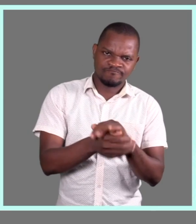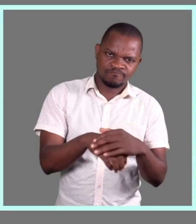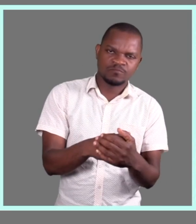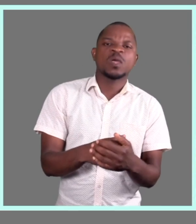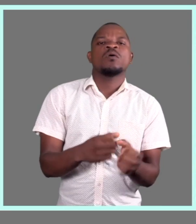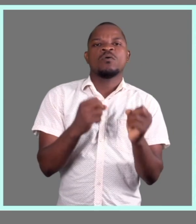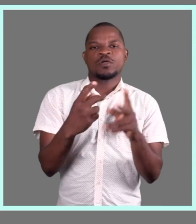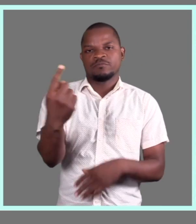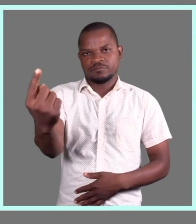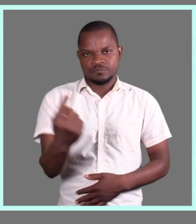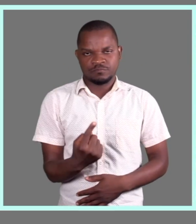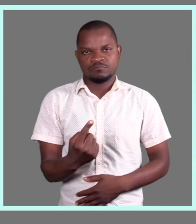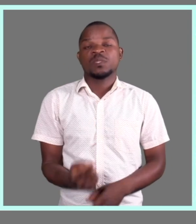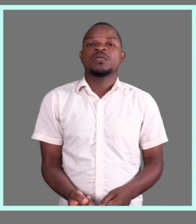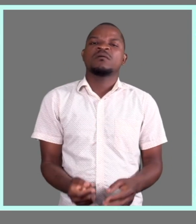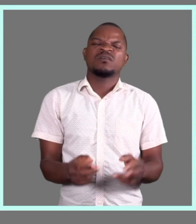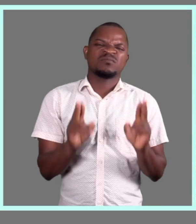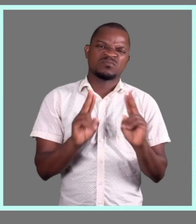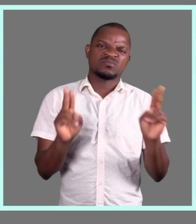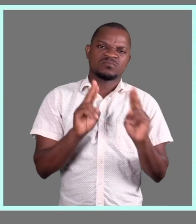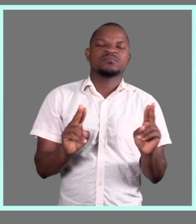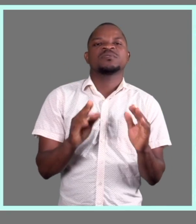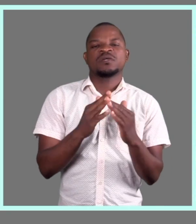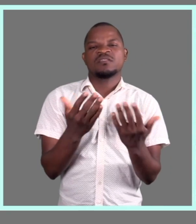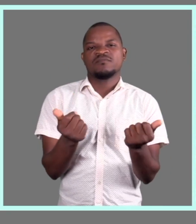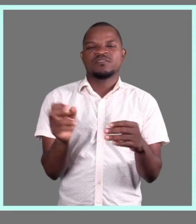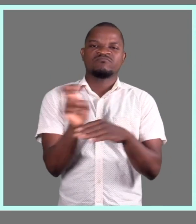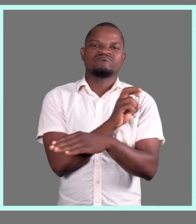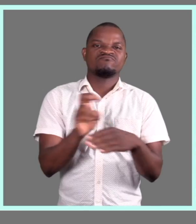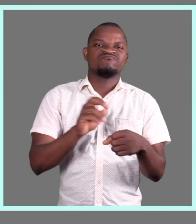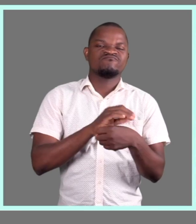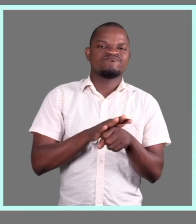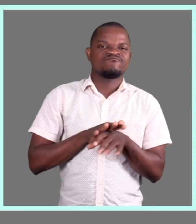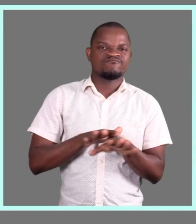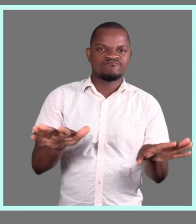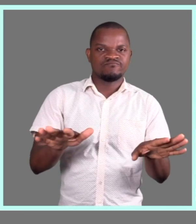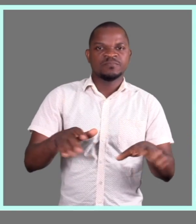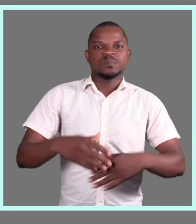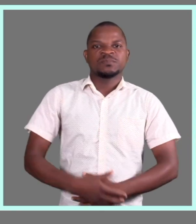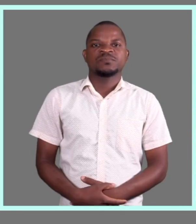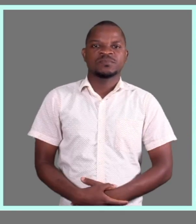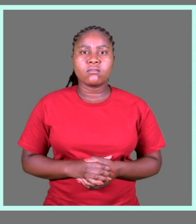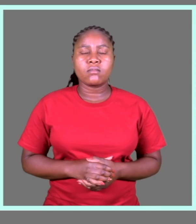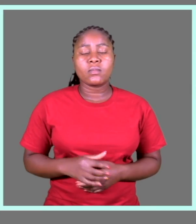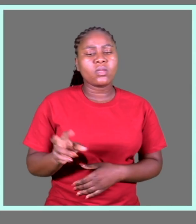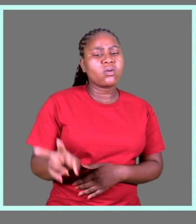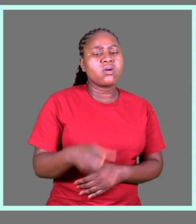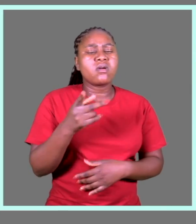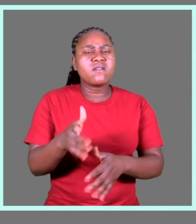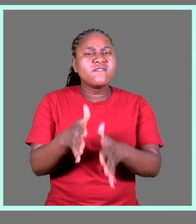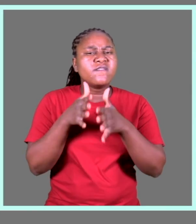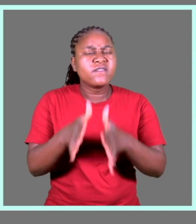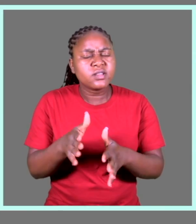as mãos, depois passo a atender aqui em casa. Agora vale a pena, mais ou menos, posso controlar a pandemia.